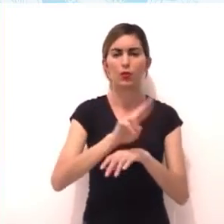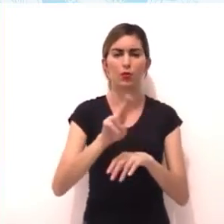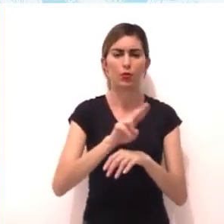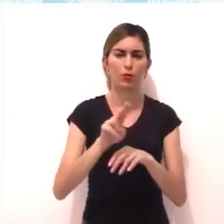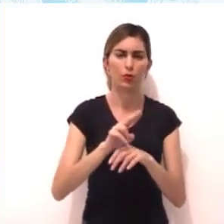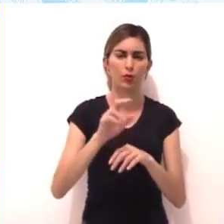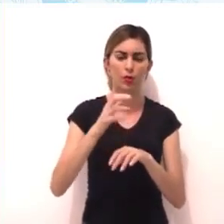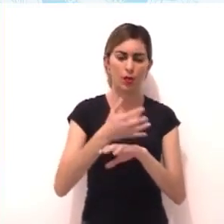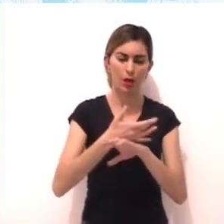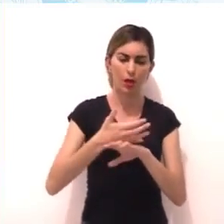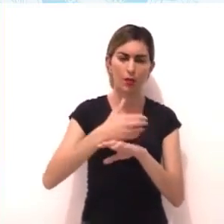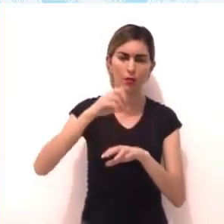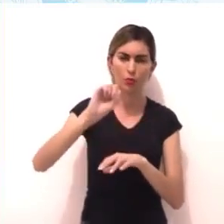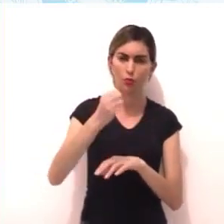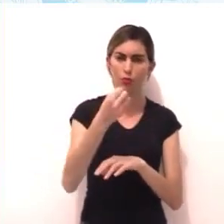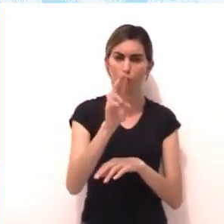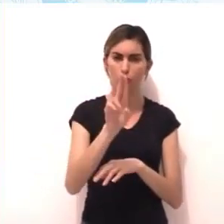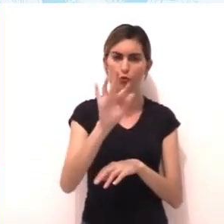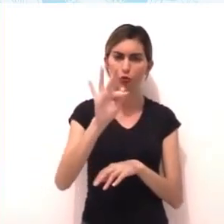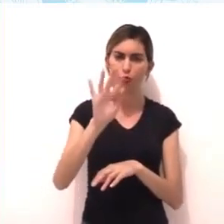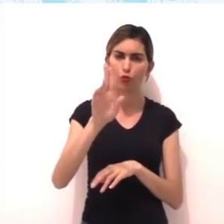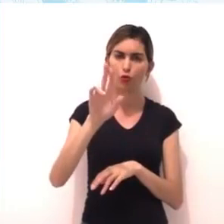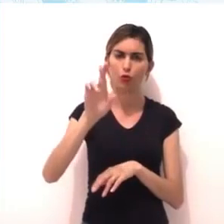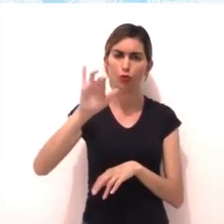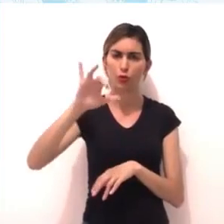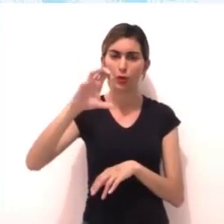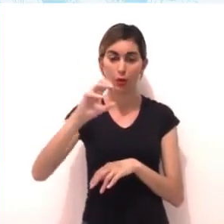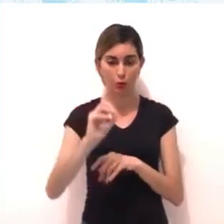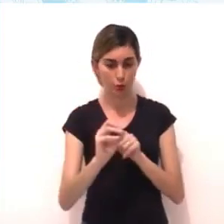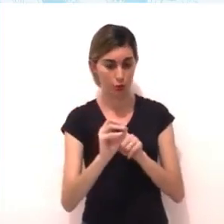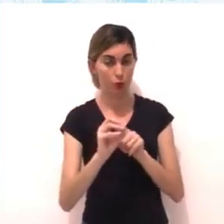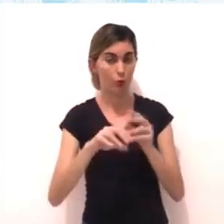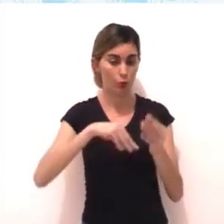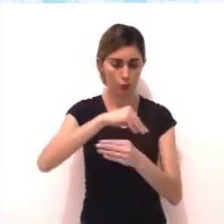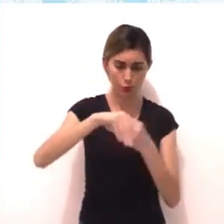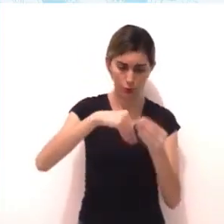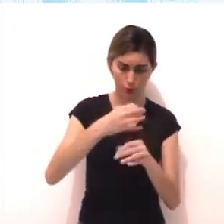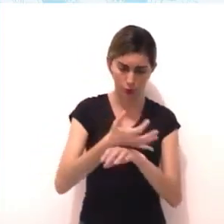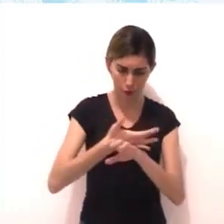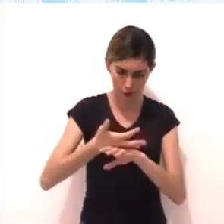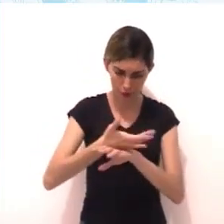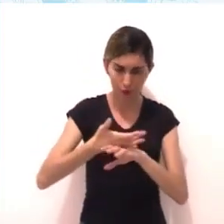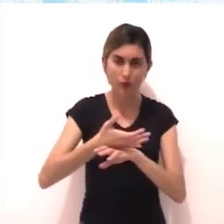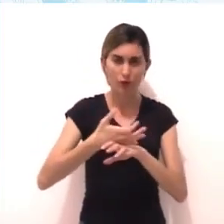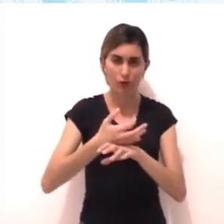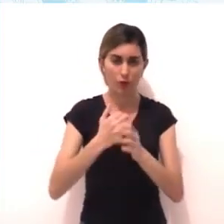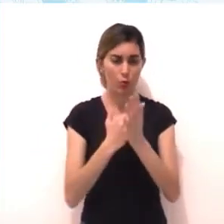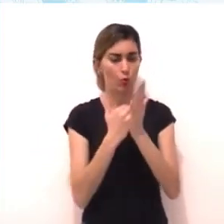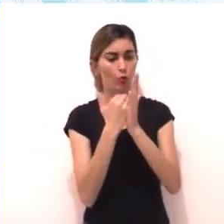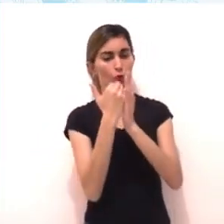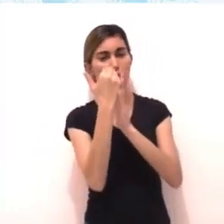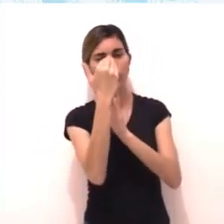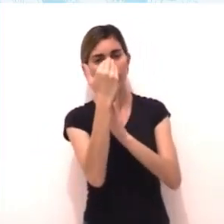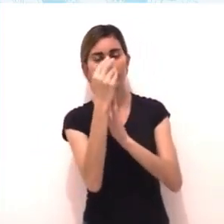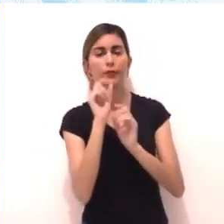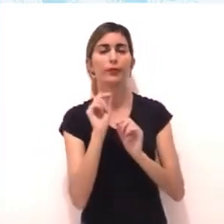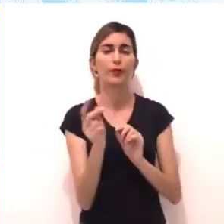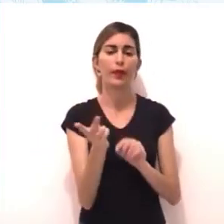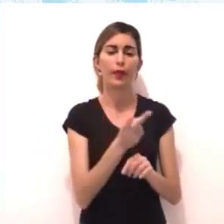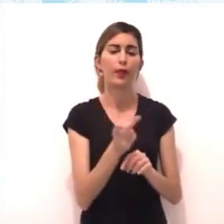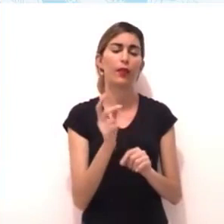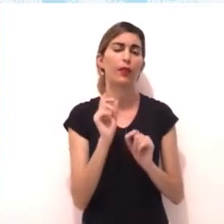chamado ácido sulfúrico. Esses ácidos, quando estão numa elevação concentrada,